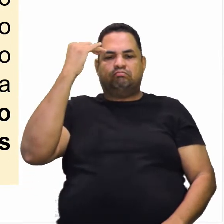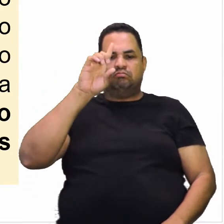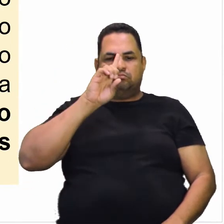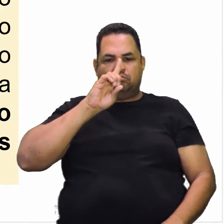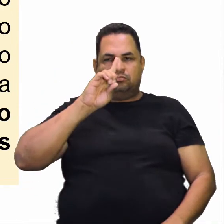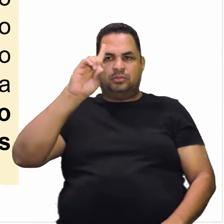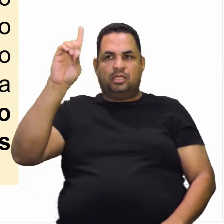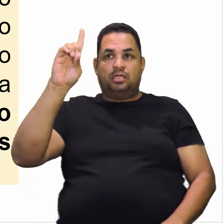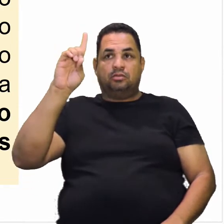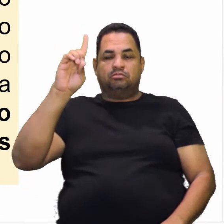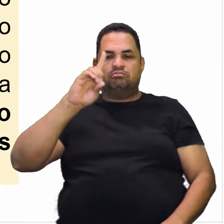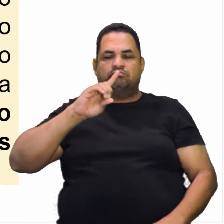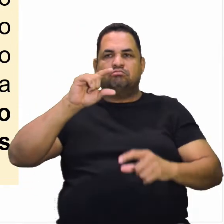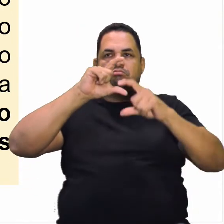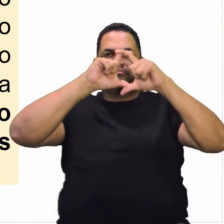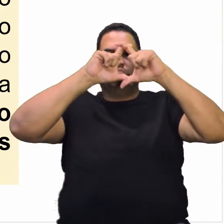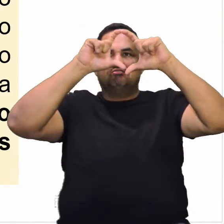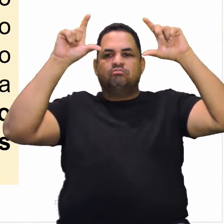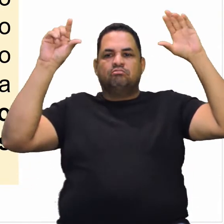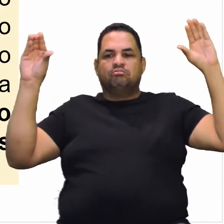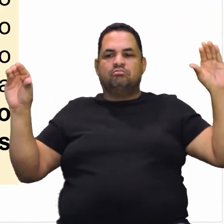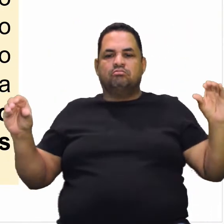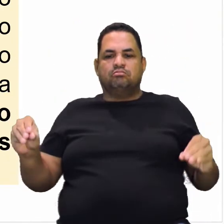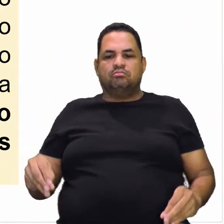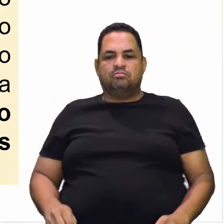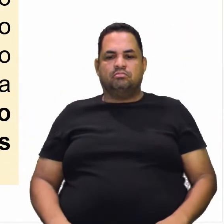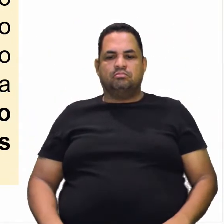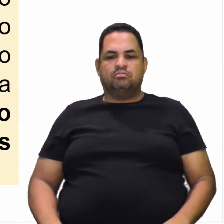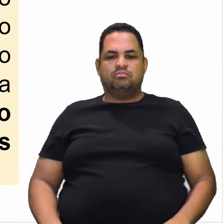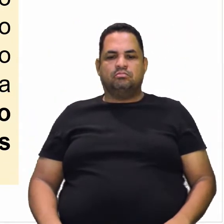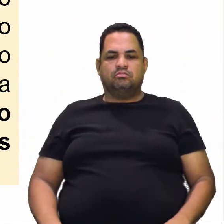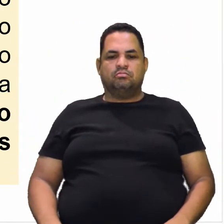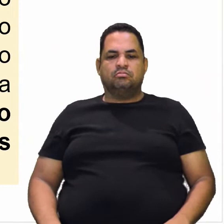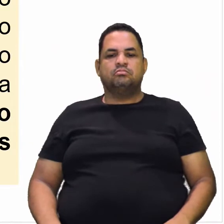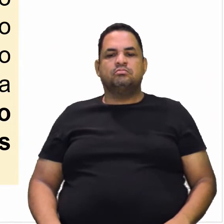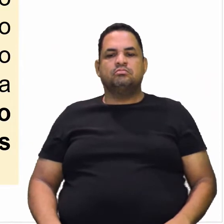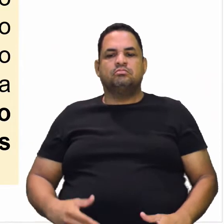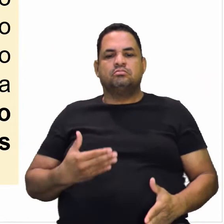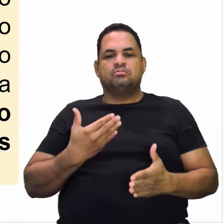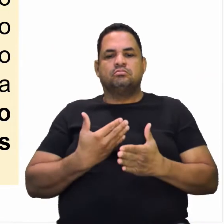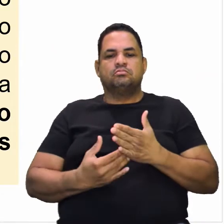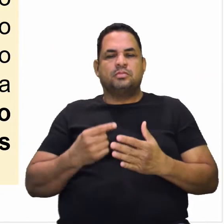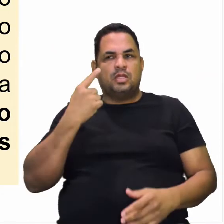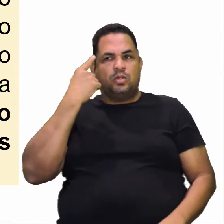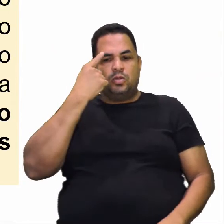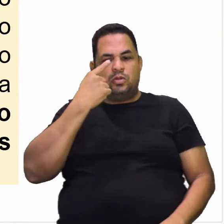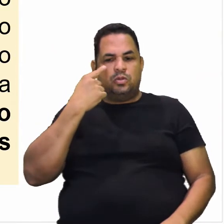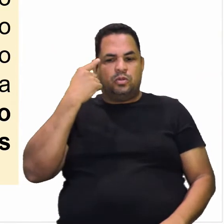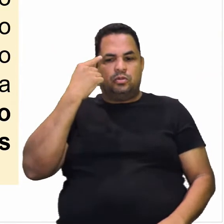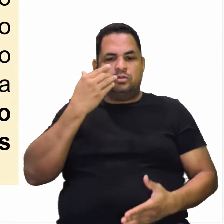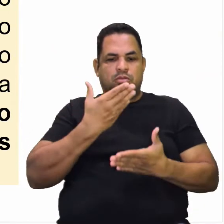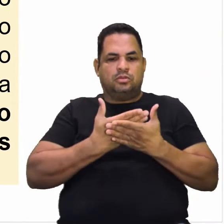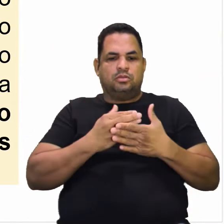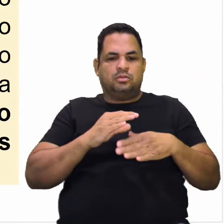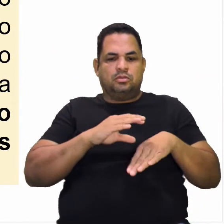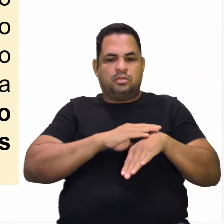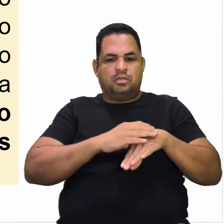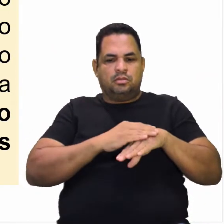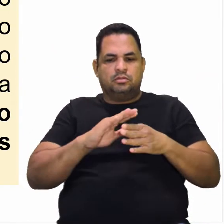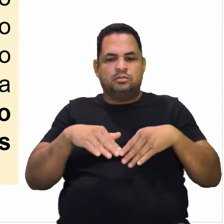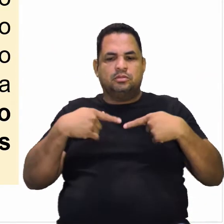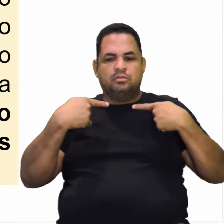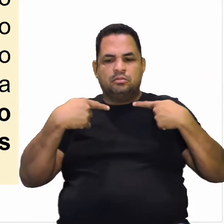deus dos céus, da mitologia egípcia. Horus perdeu o olho esquerdo e as mãos na batalha